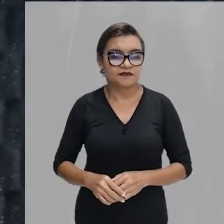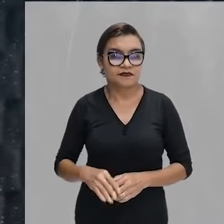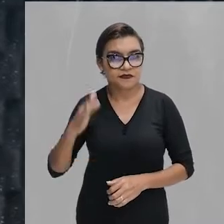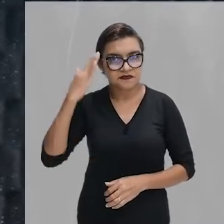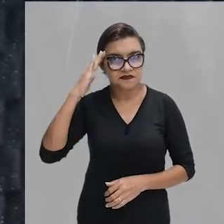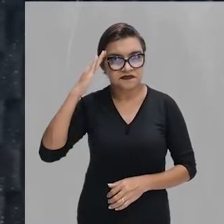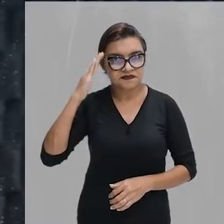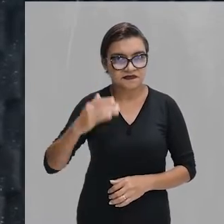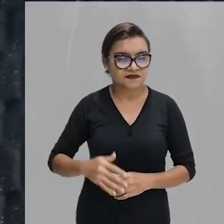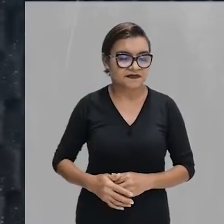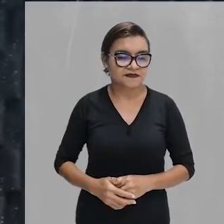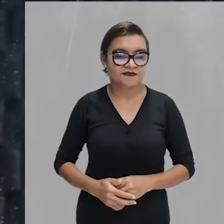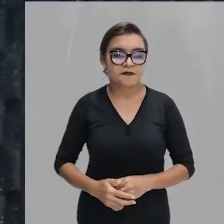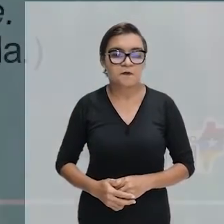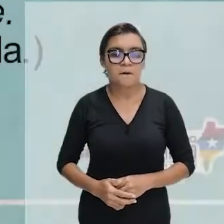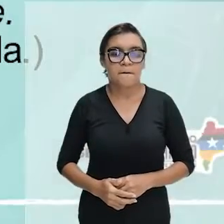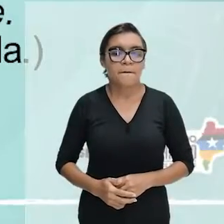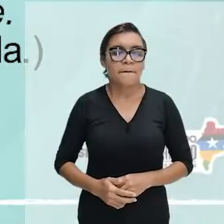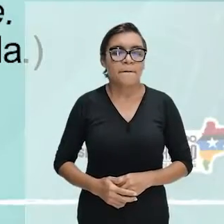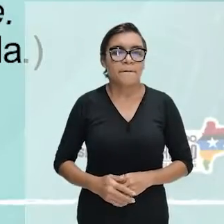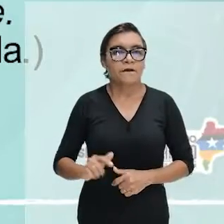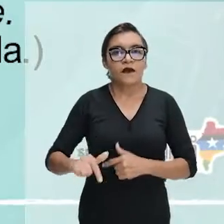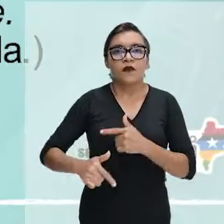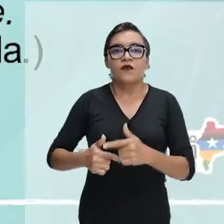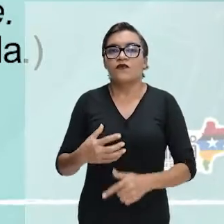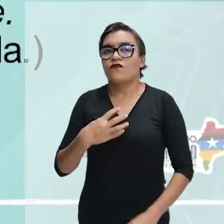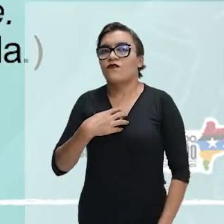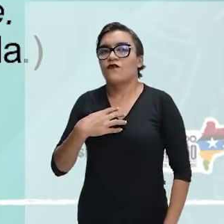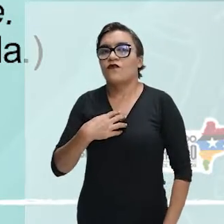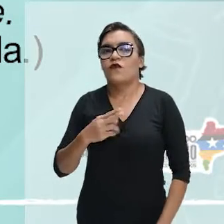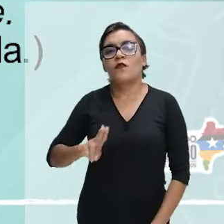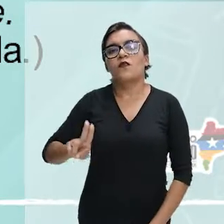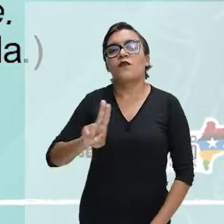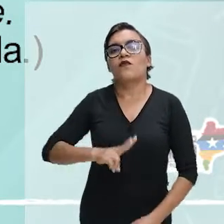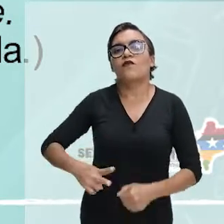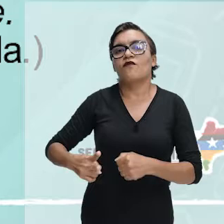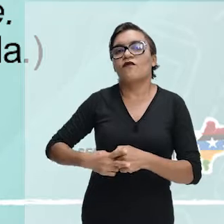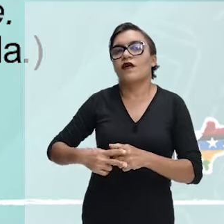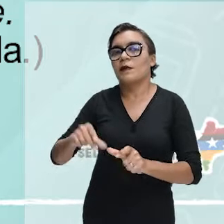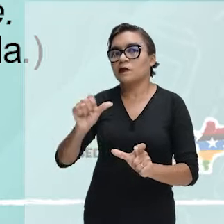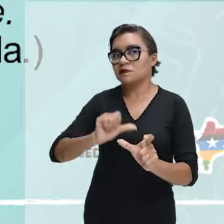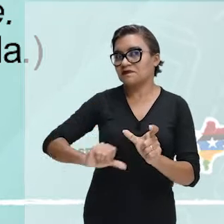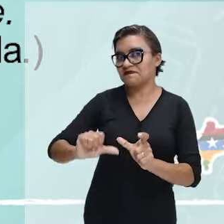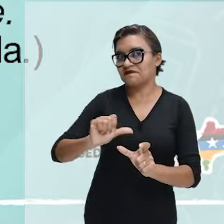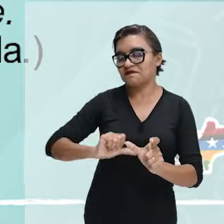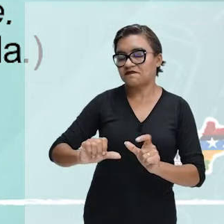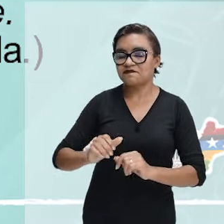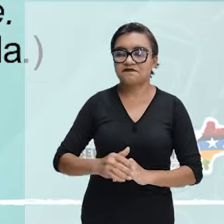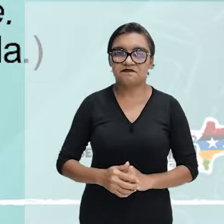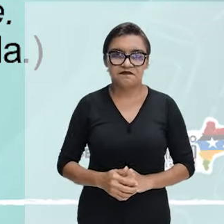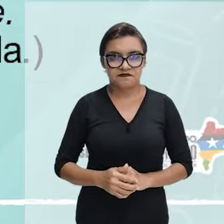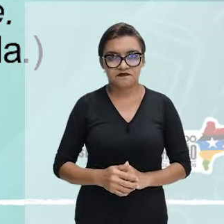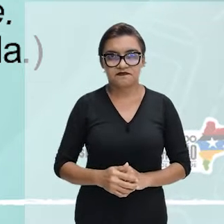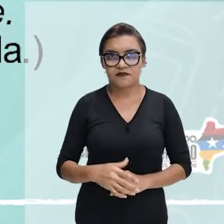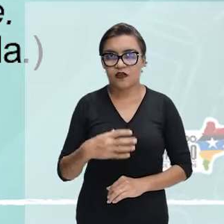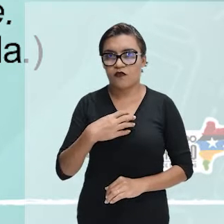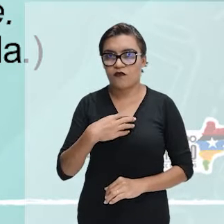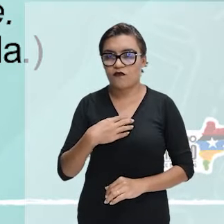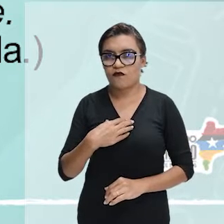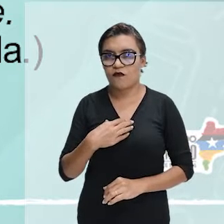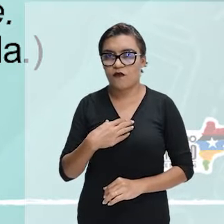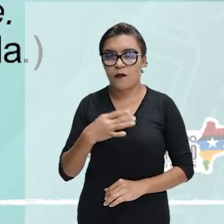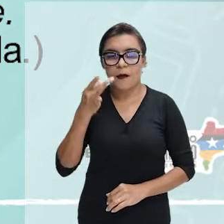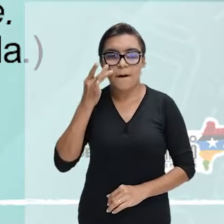Vamos ver mais coisa aqui. Outra forma de usar o verbo reflexivo, de forma,